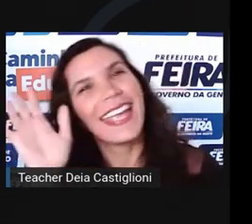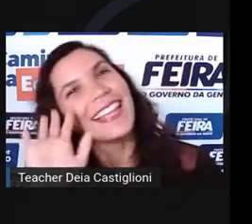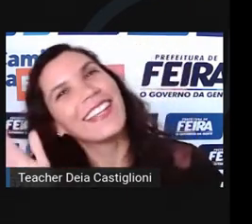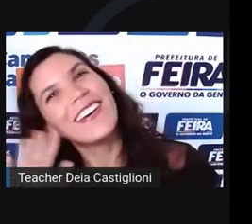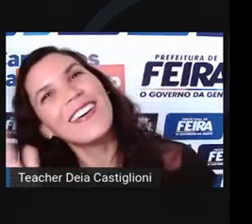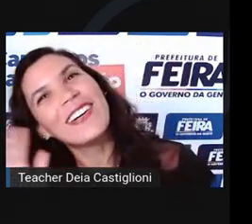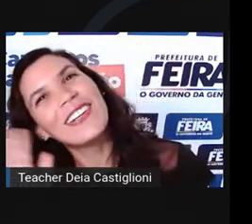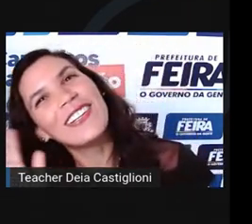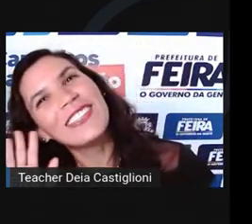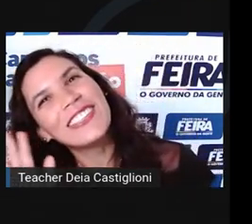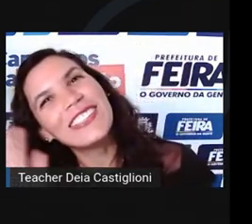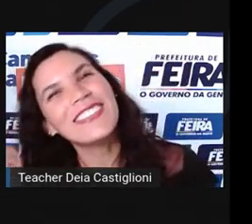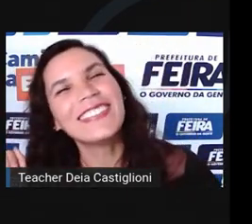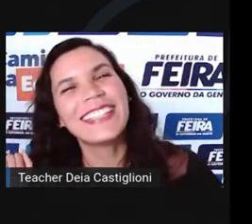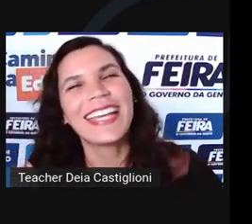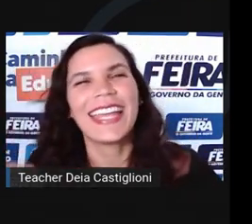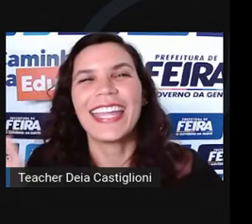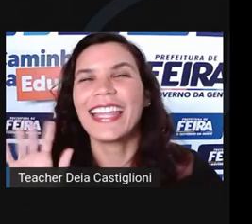hello,